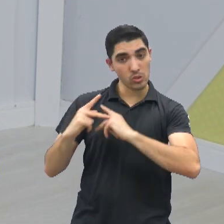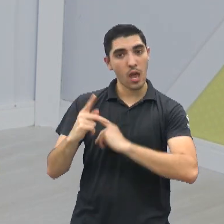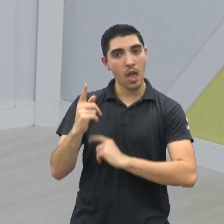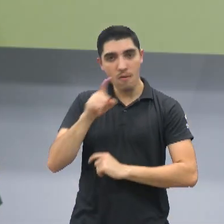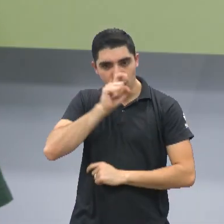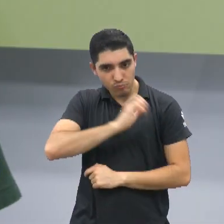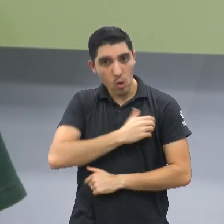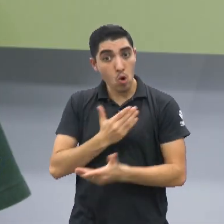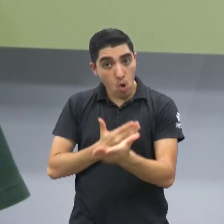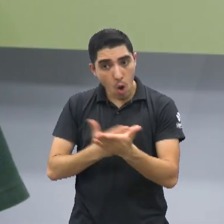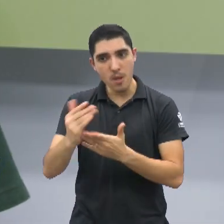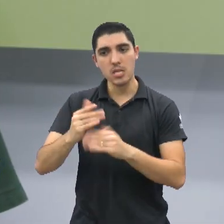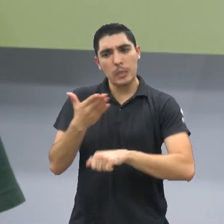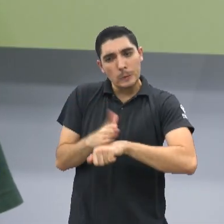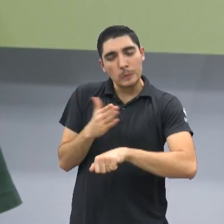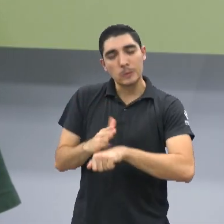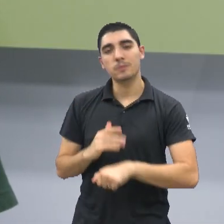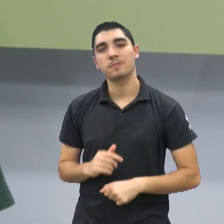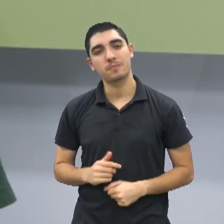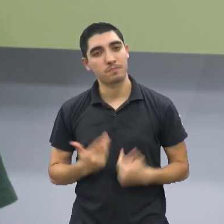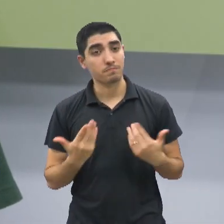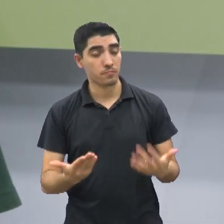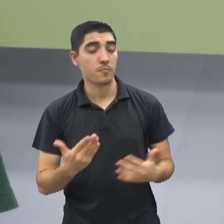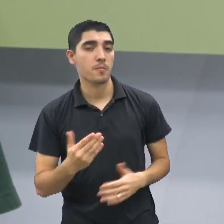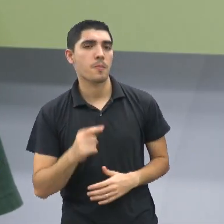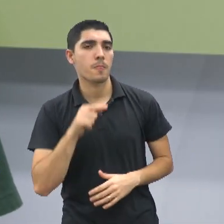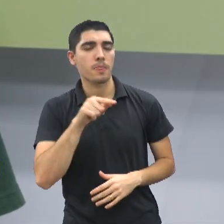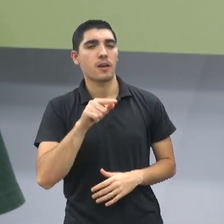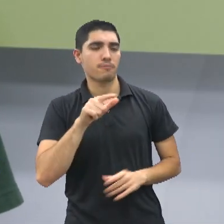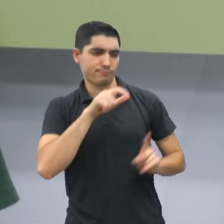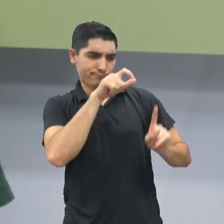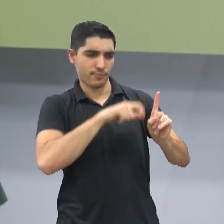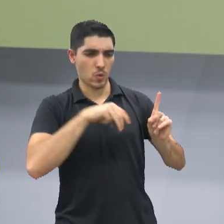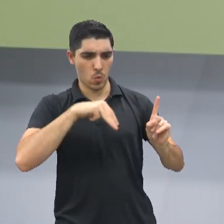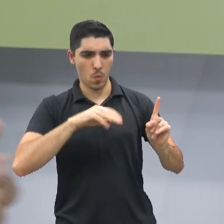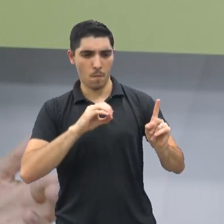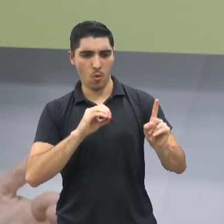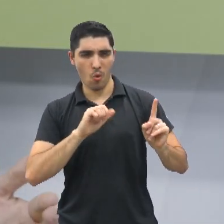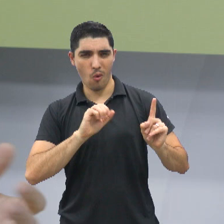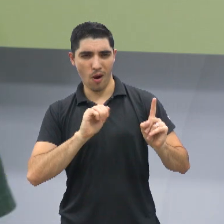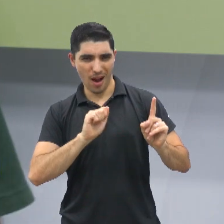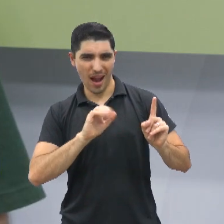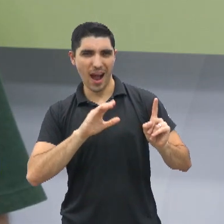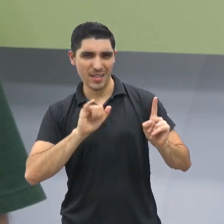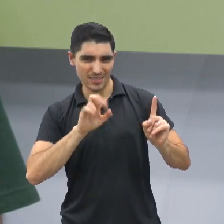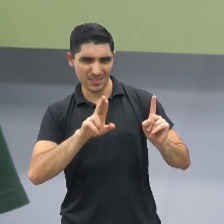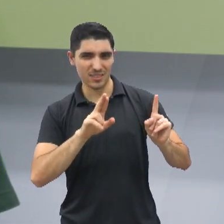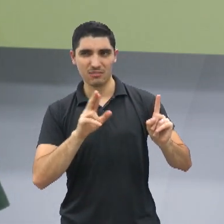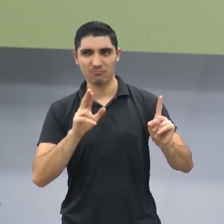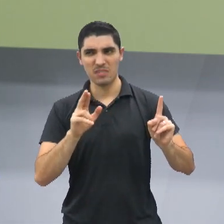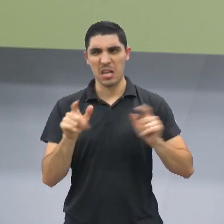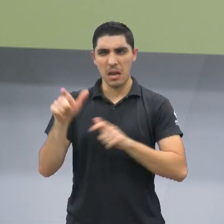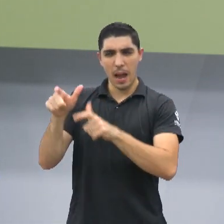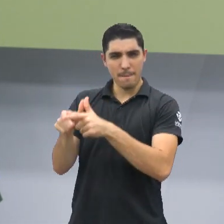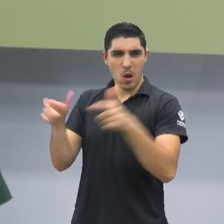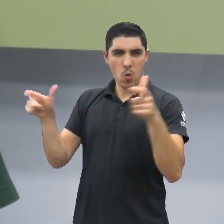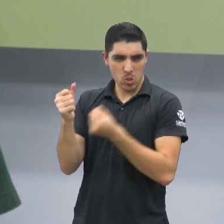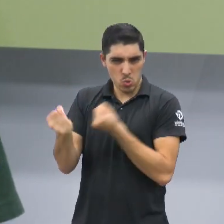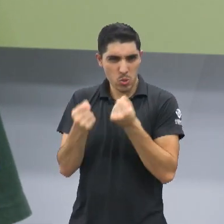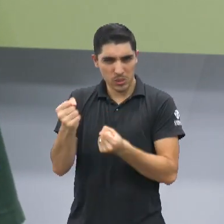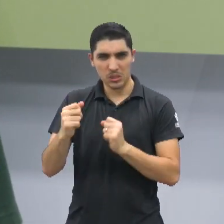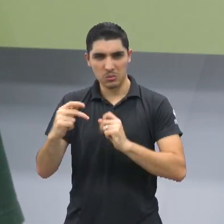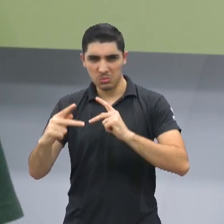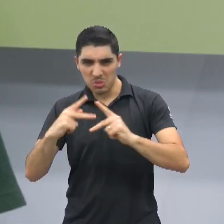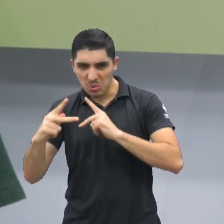2025 é o tem essa questão do moir não ser tão conhecido né que pegou um pouquinho o torcedor de São José de surpresa